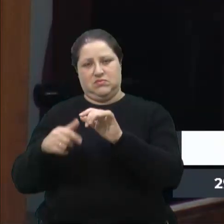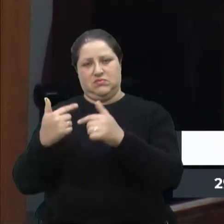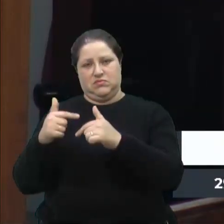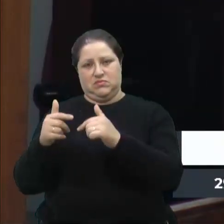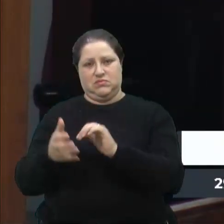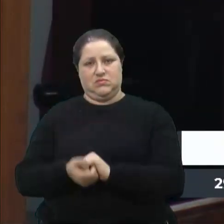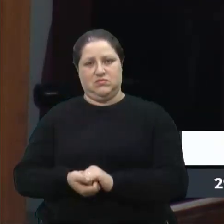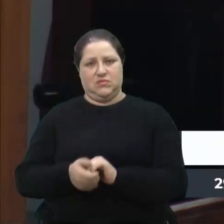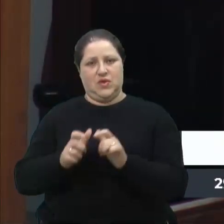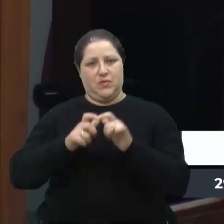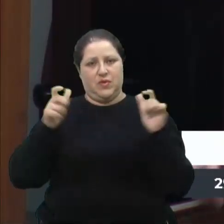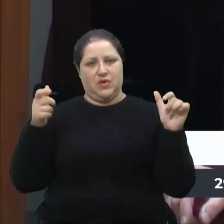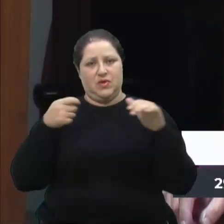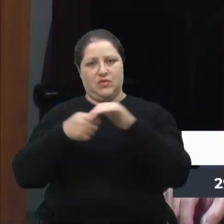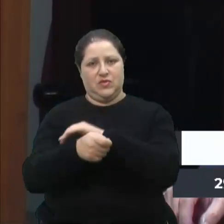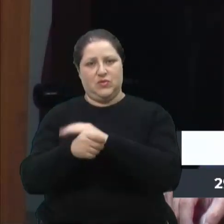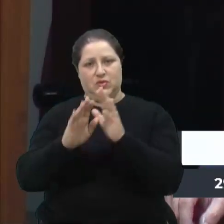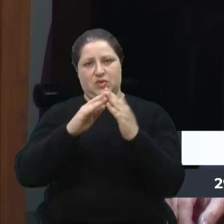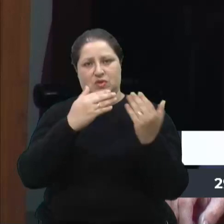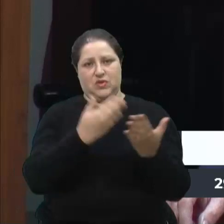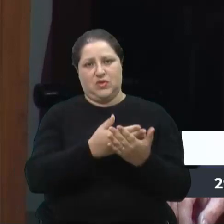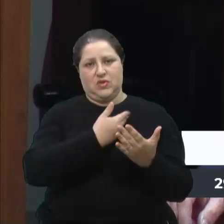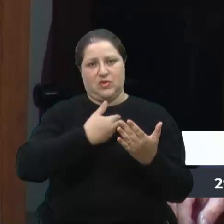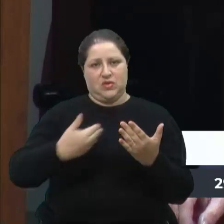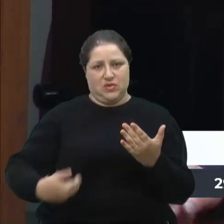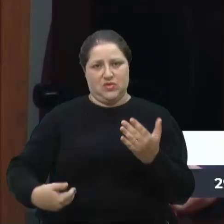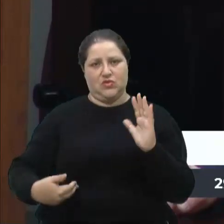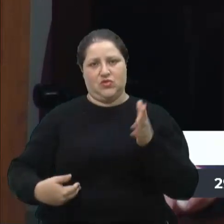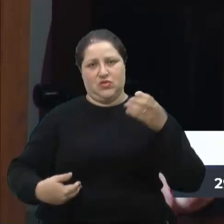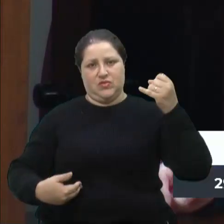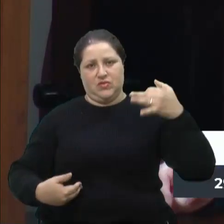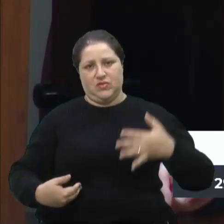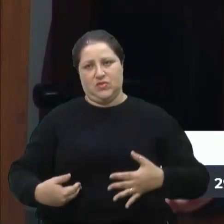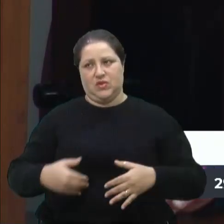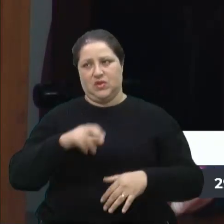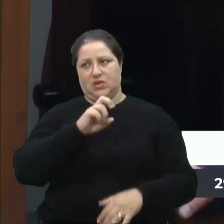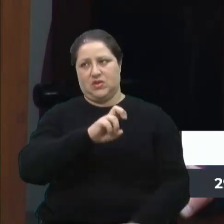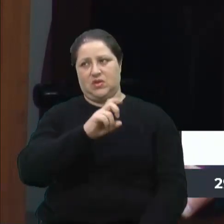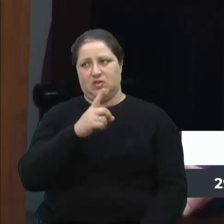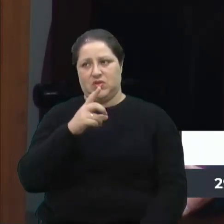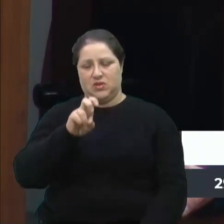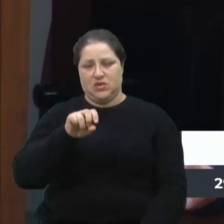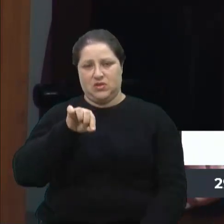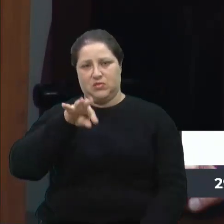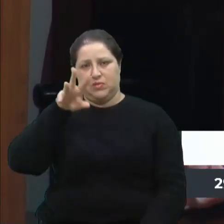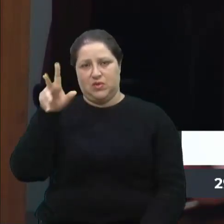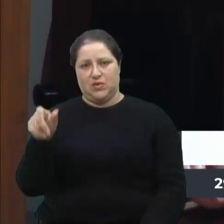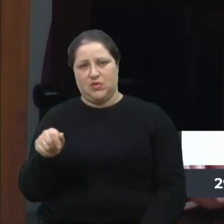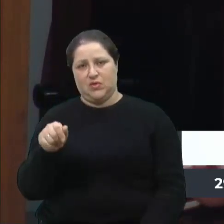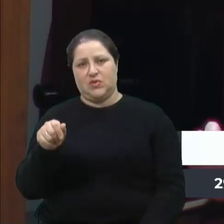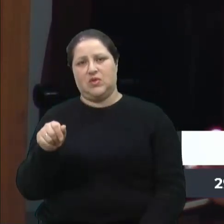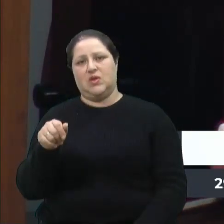Foi feito o maior investimento em escolas públicas que eu falei. Foram 515 milhões para